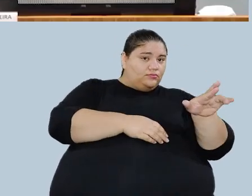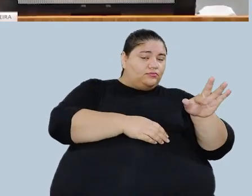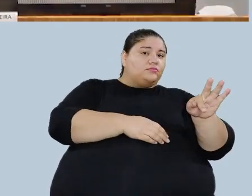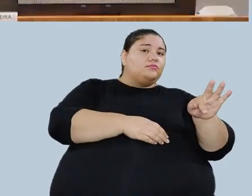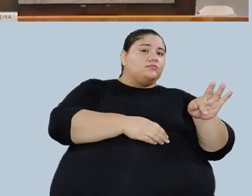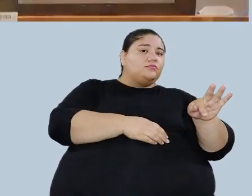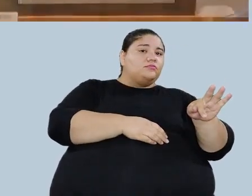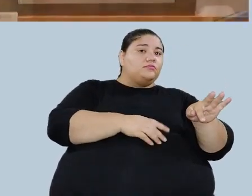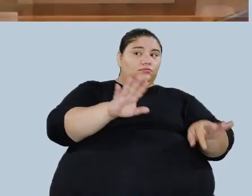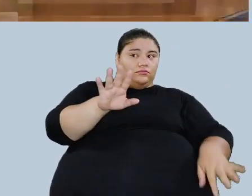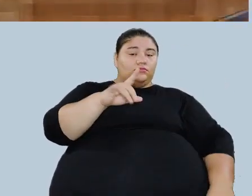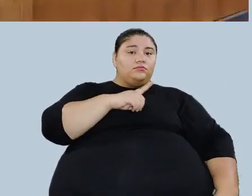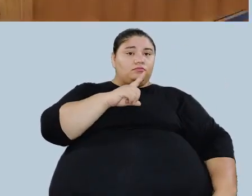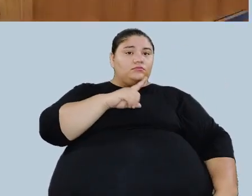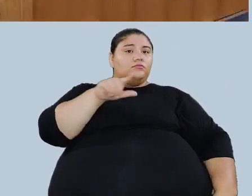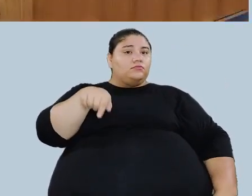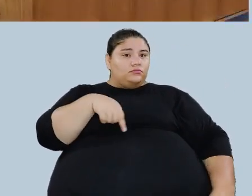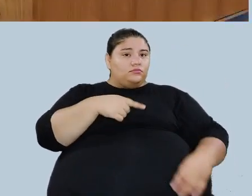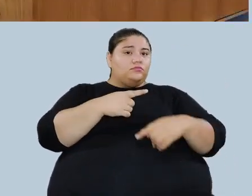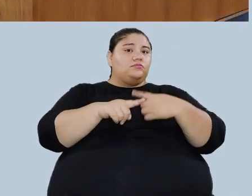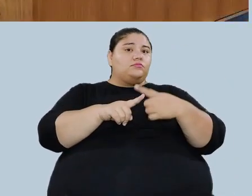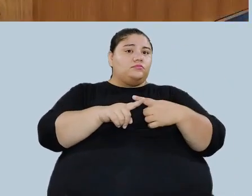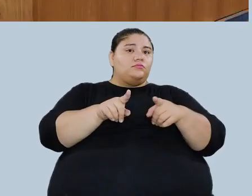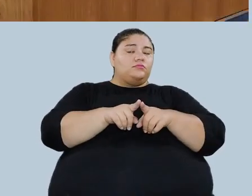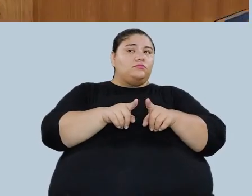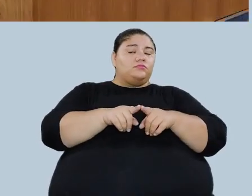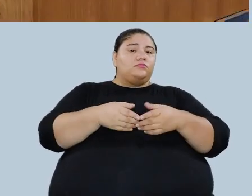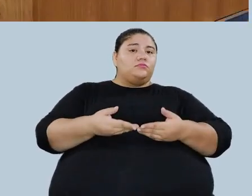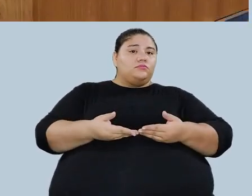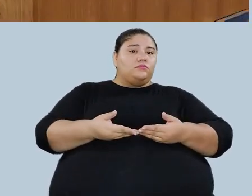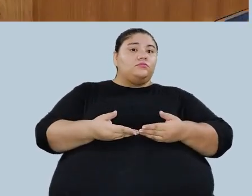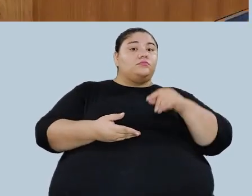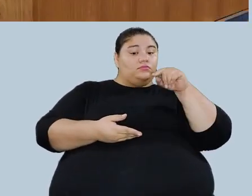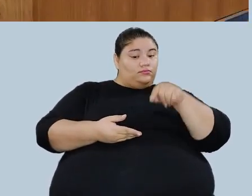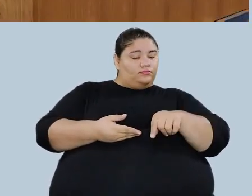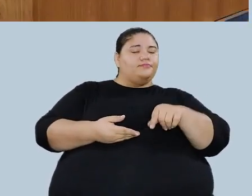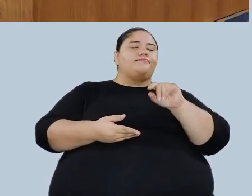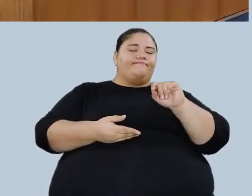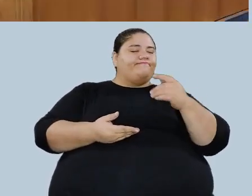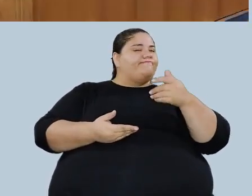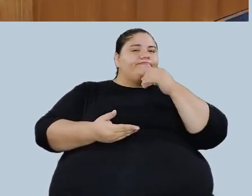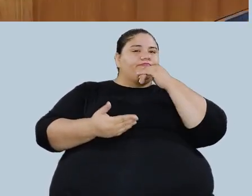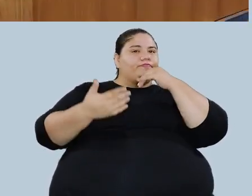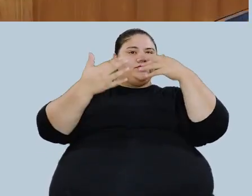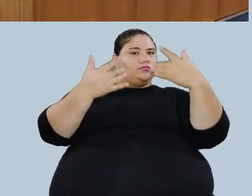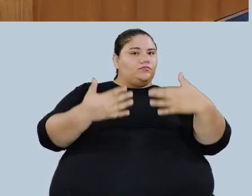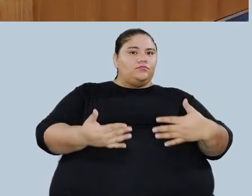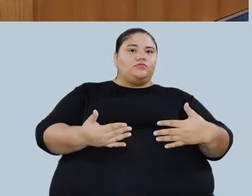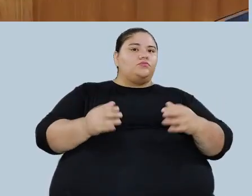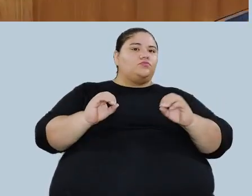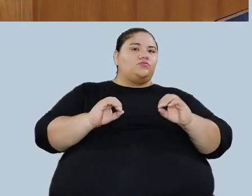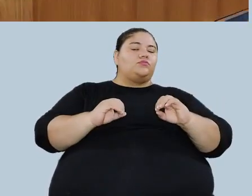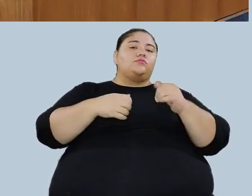E terá acesso também às informações. Então. Esse é um ponto que não está explicitado aqui